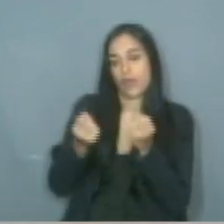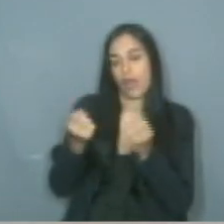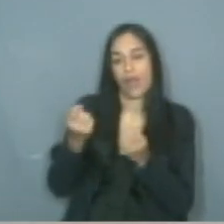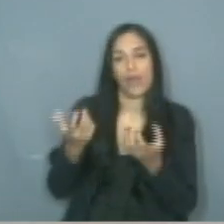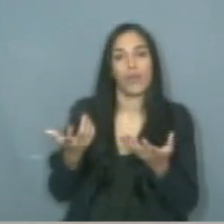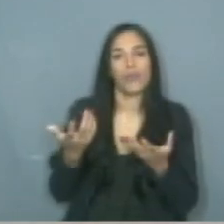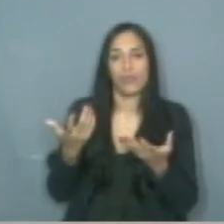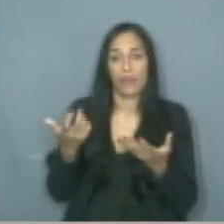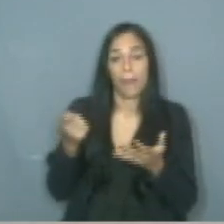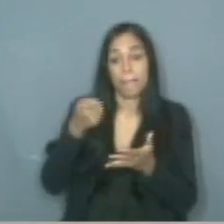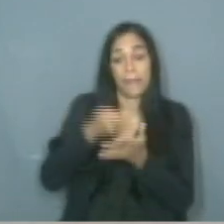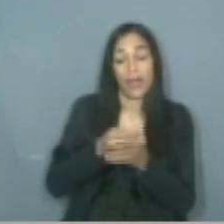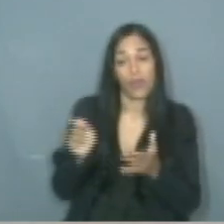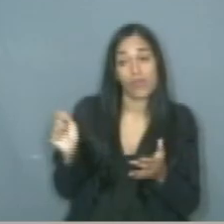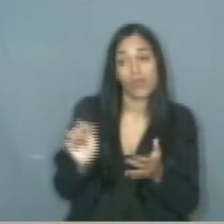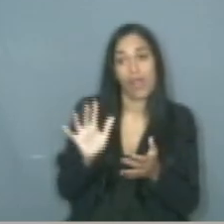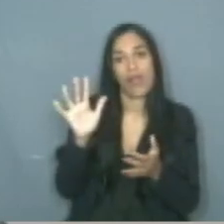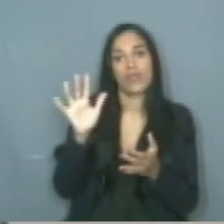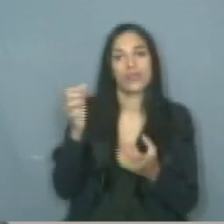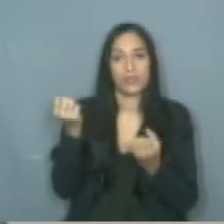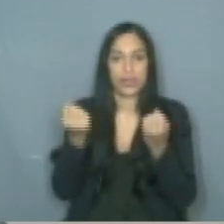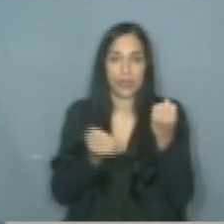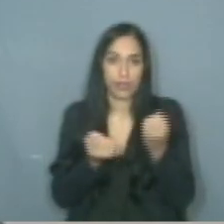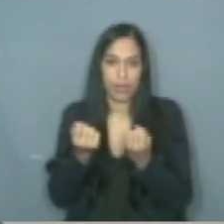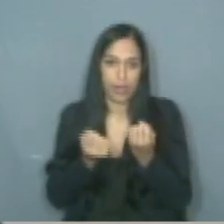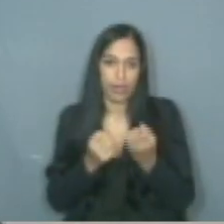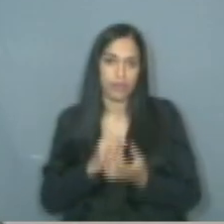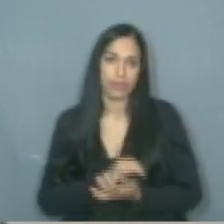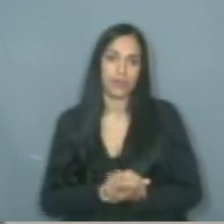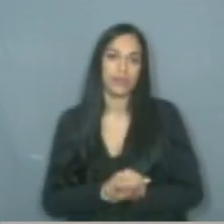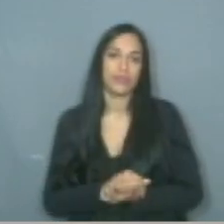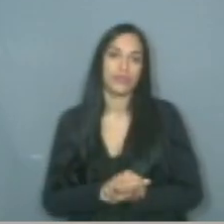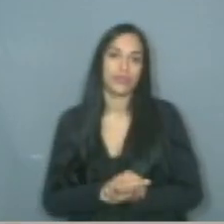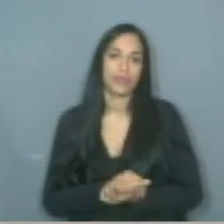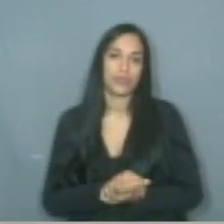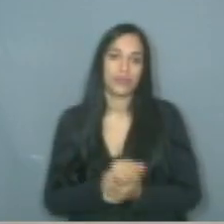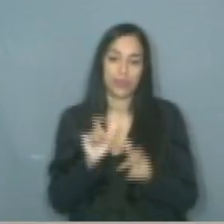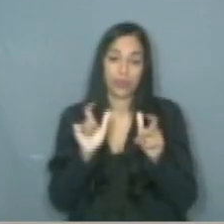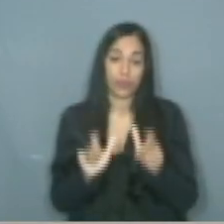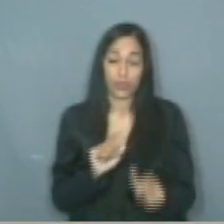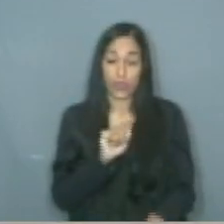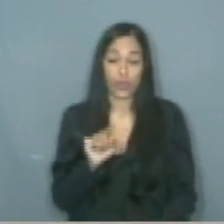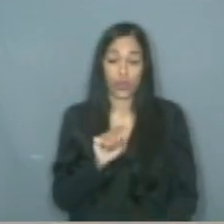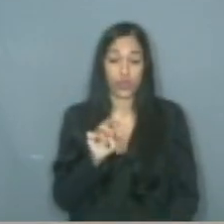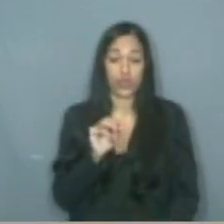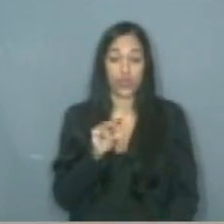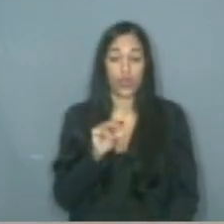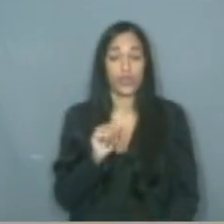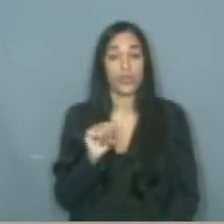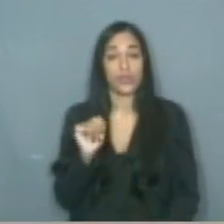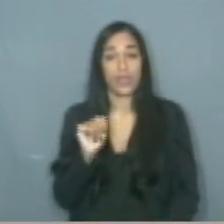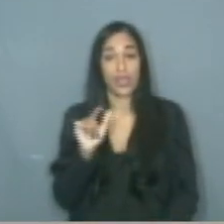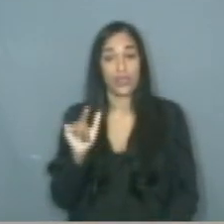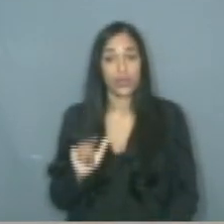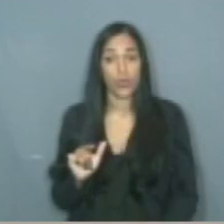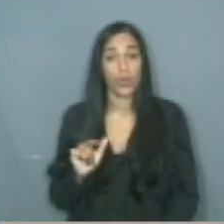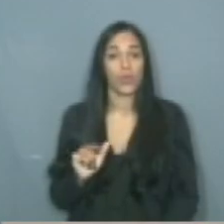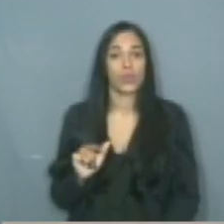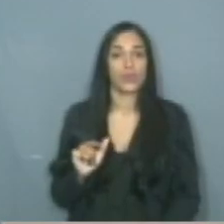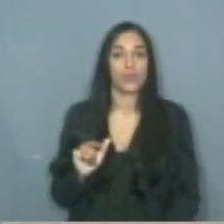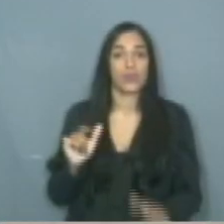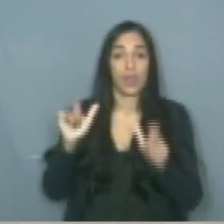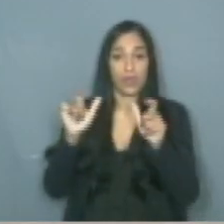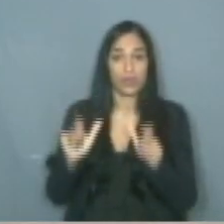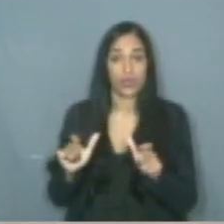que pagou caro para ter aquele patrimônio, para ter aquele bem. O Zona Azul, por exemplo, ao estacionar o veículo, existe